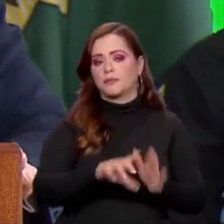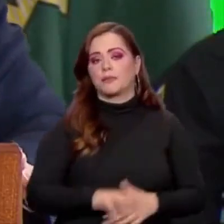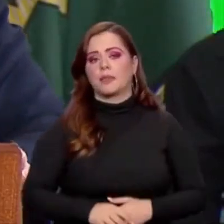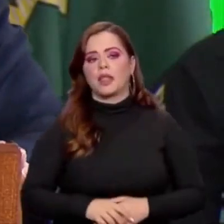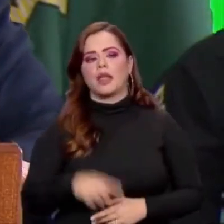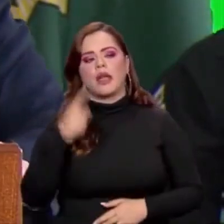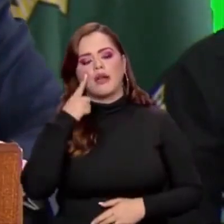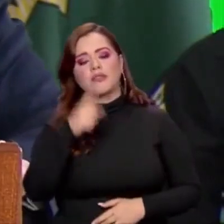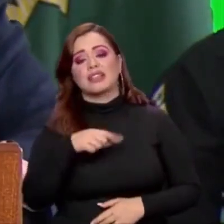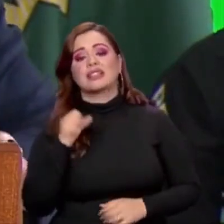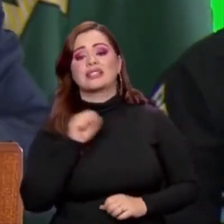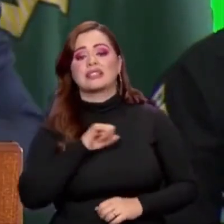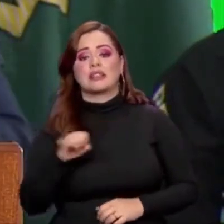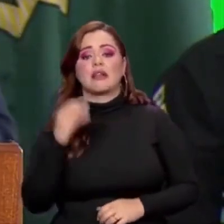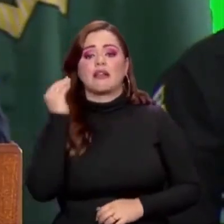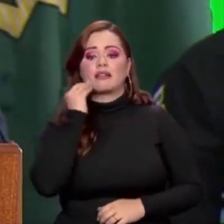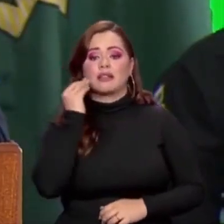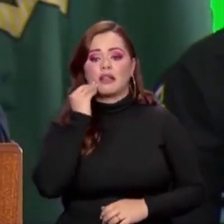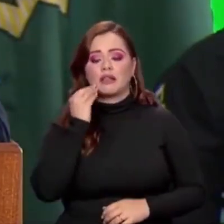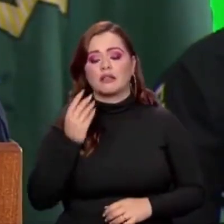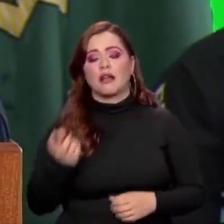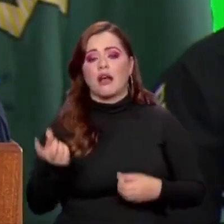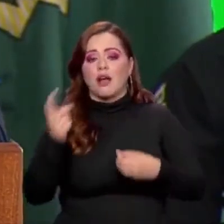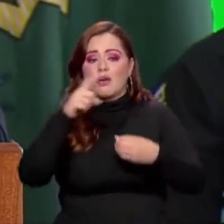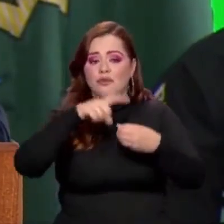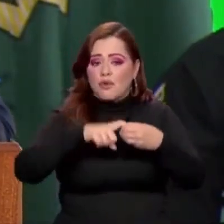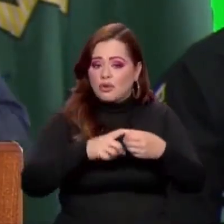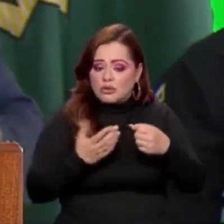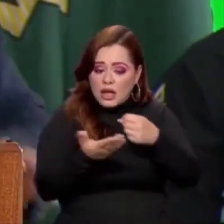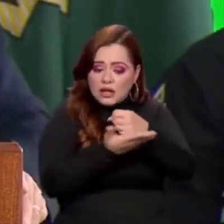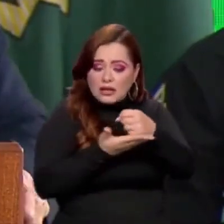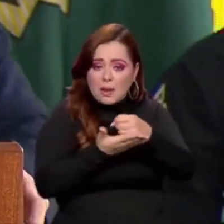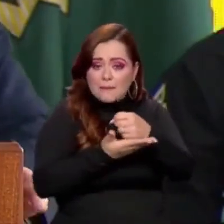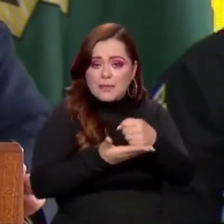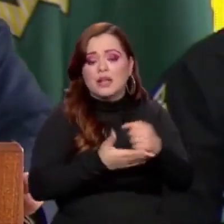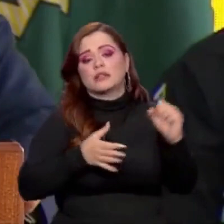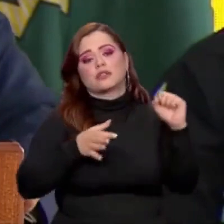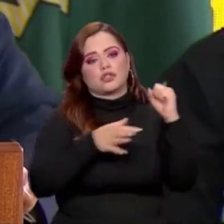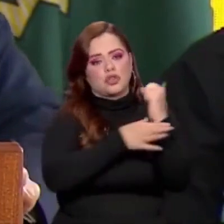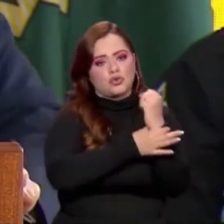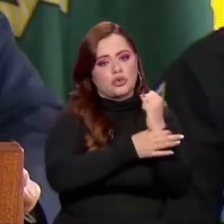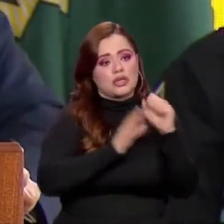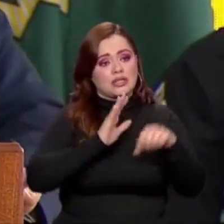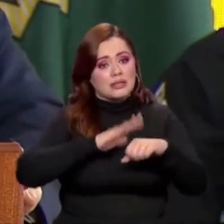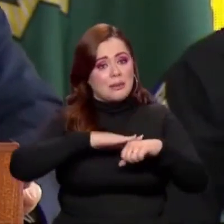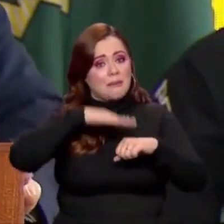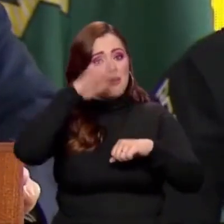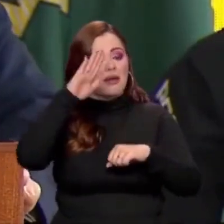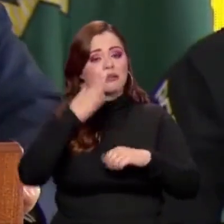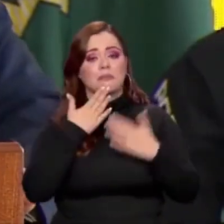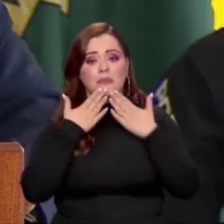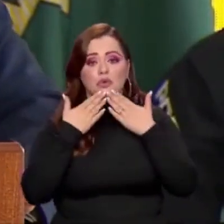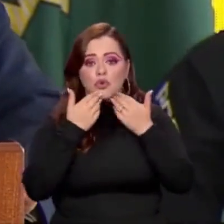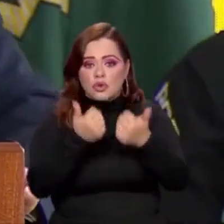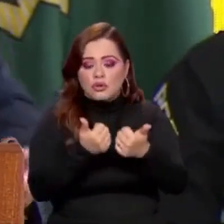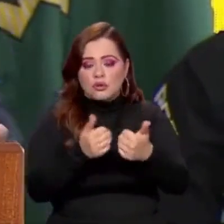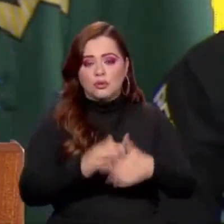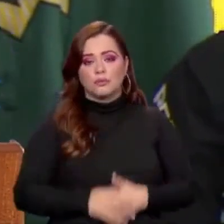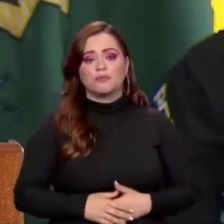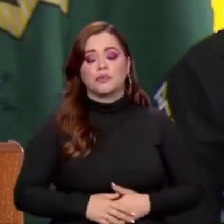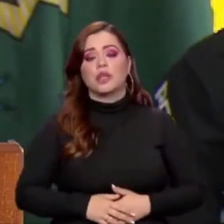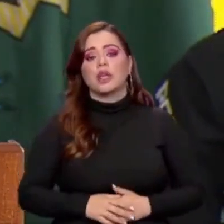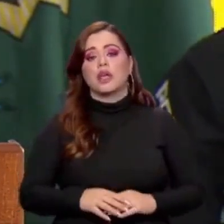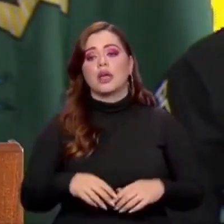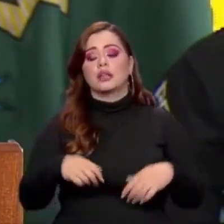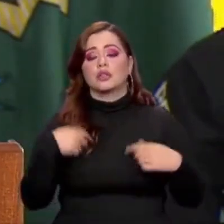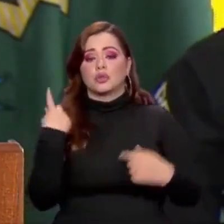Para ver se a gente tenta restabelecer a questão de segurança com um pouco mais de altivez nesse país, nós estamos,